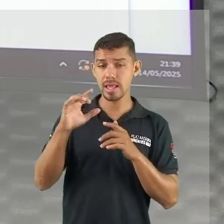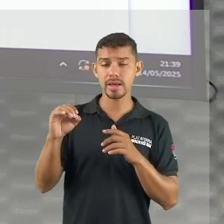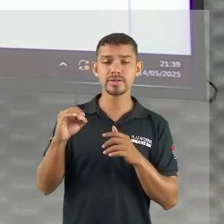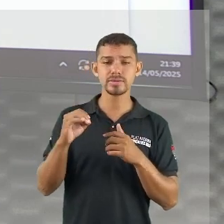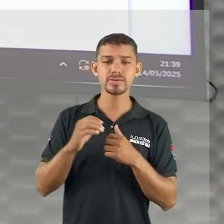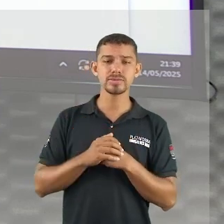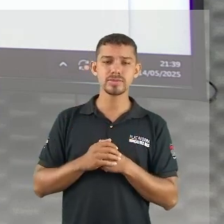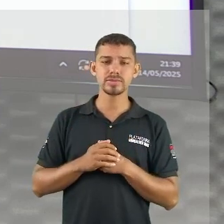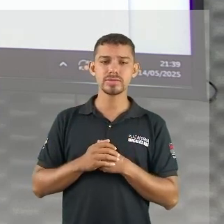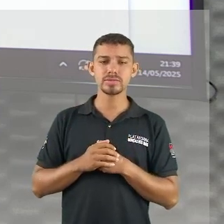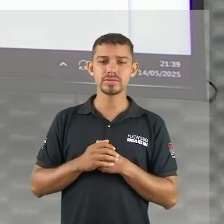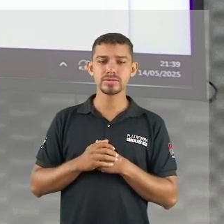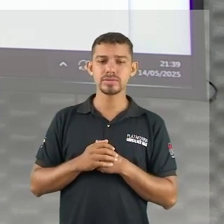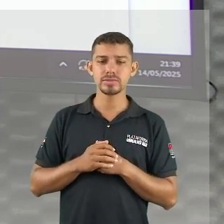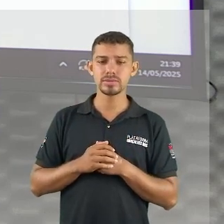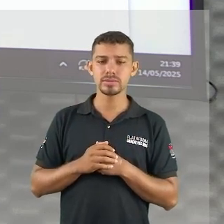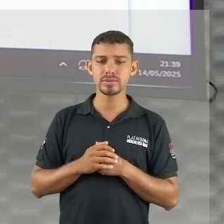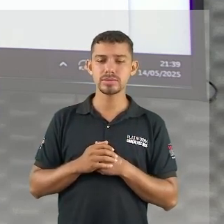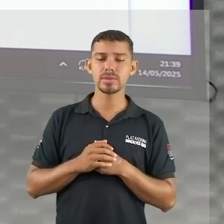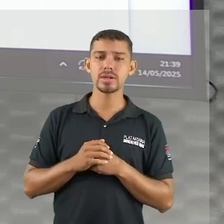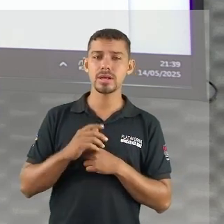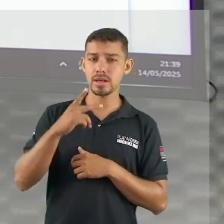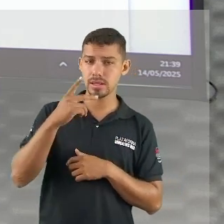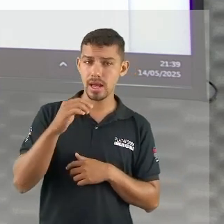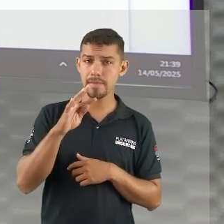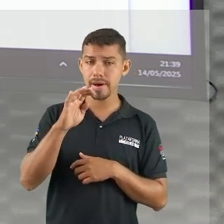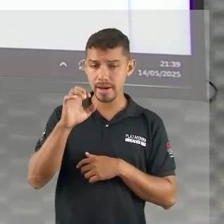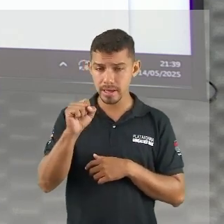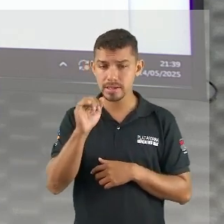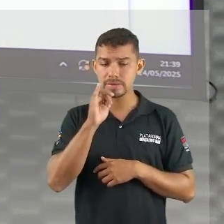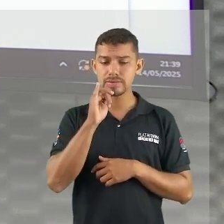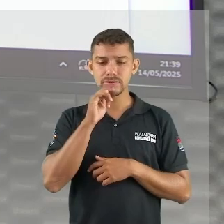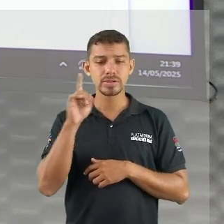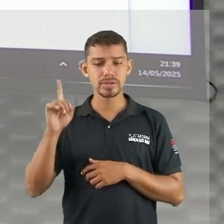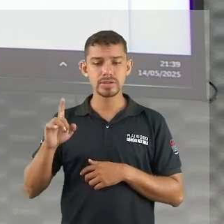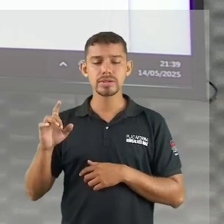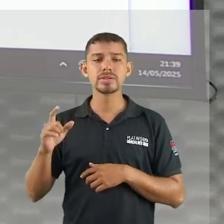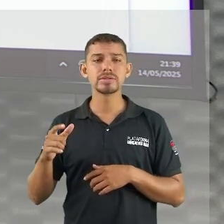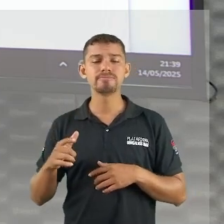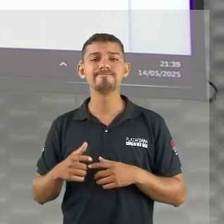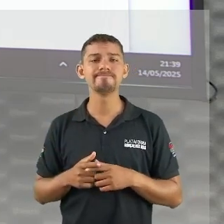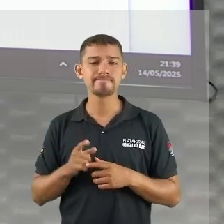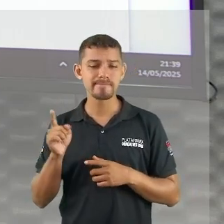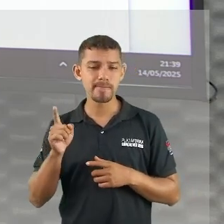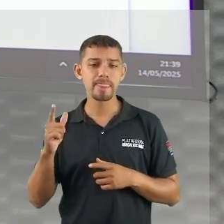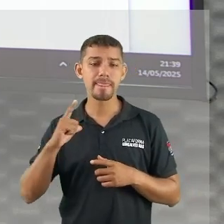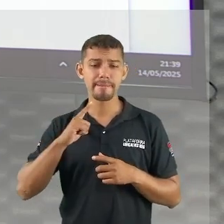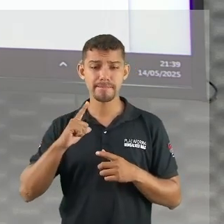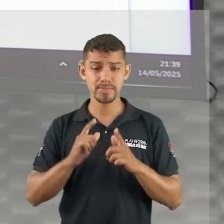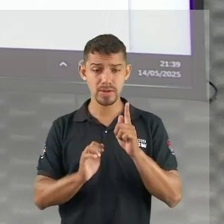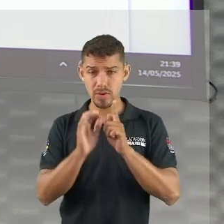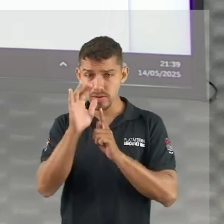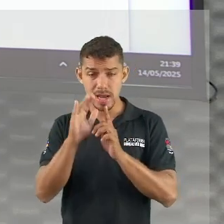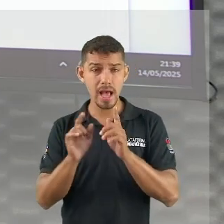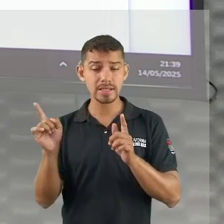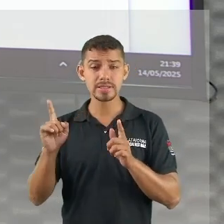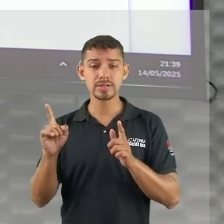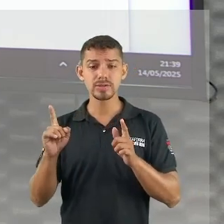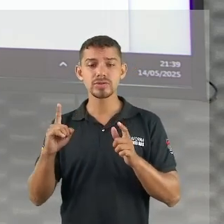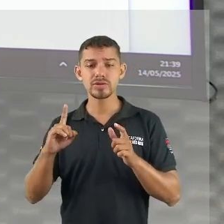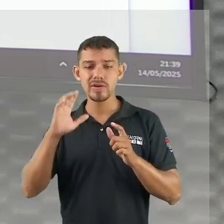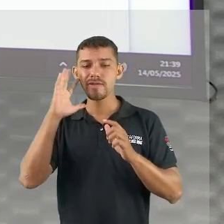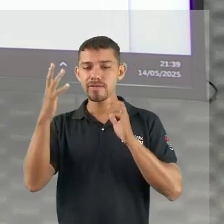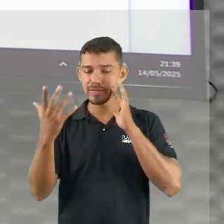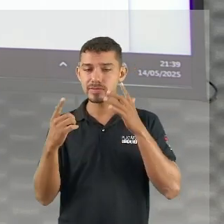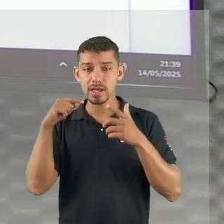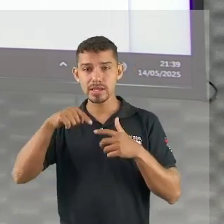transparente, da parede e tetos transparentes da estufa, certo? Então, os gases do efeito estufa, que são